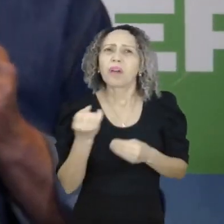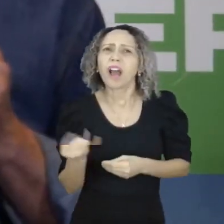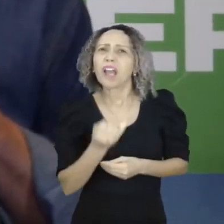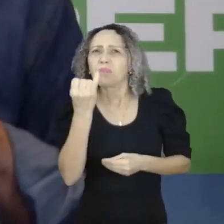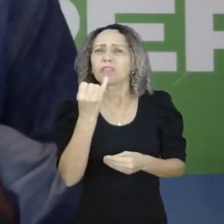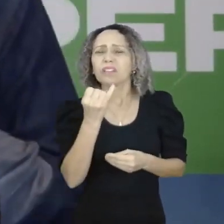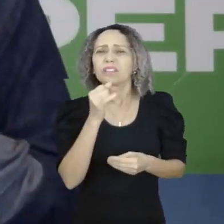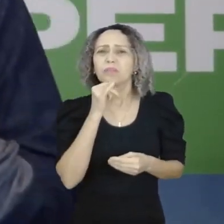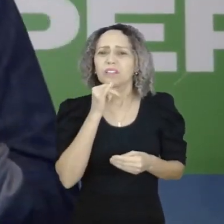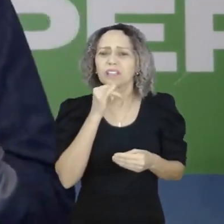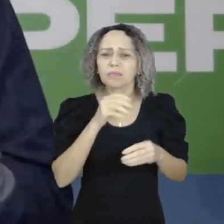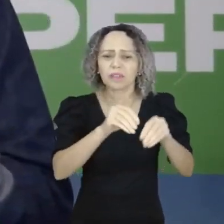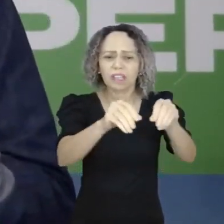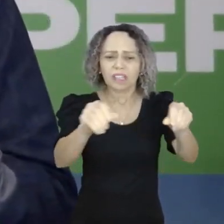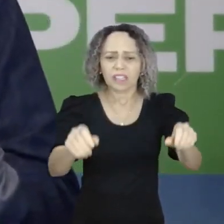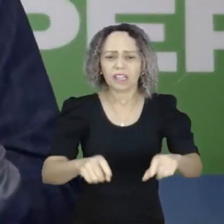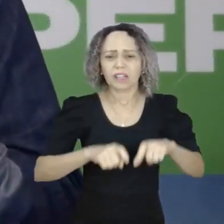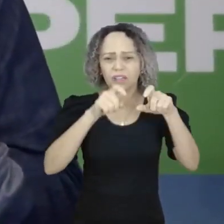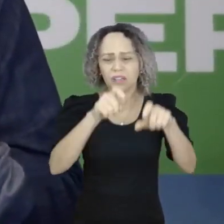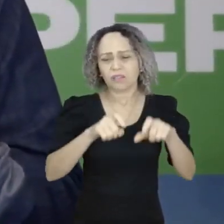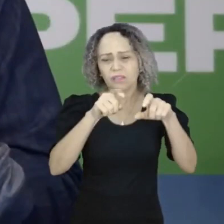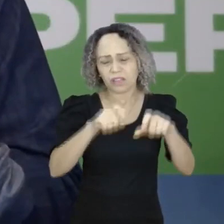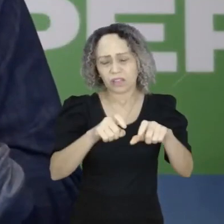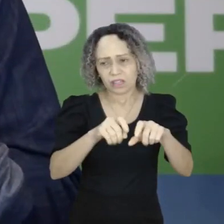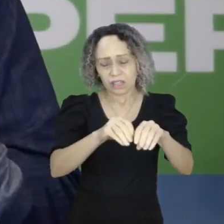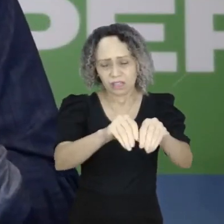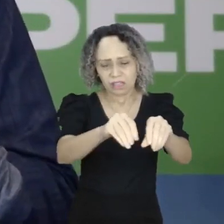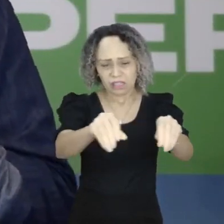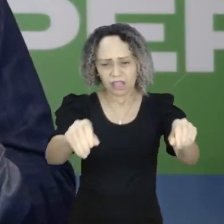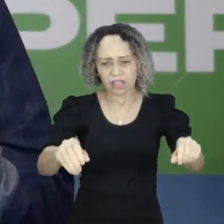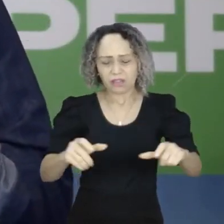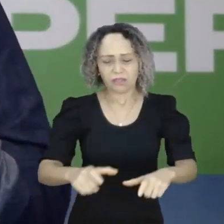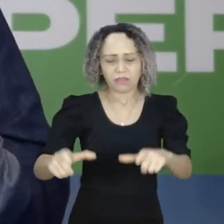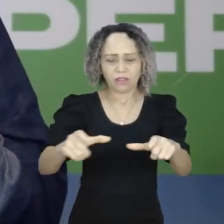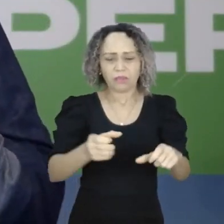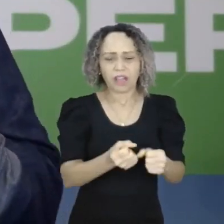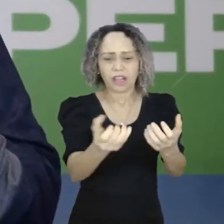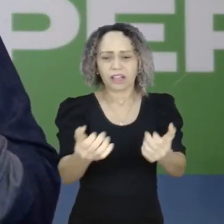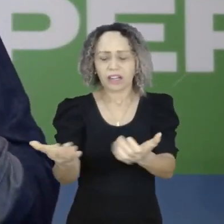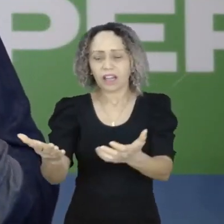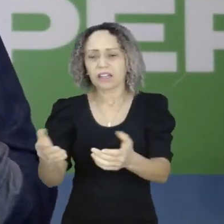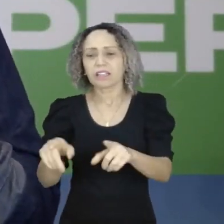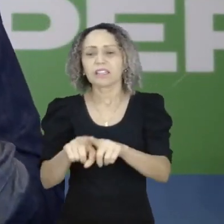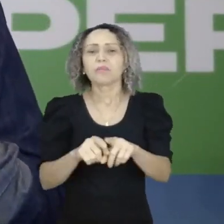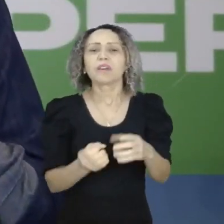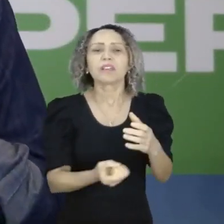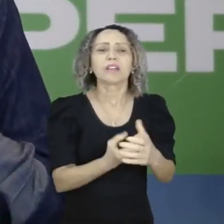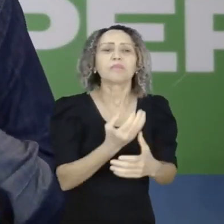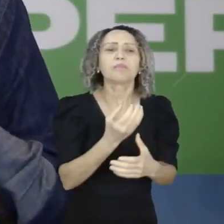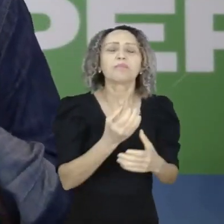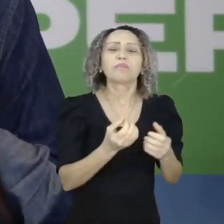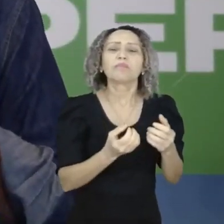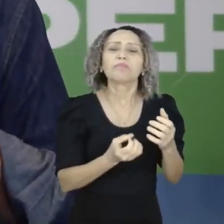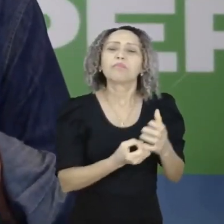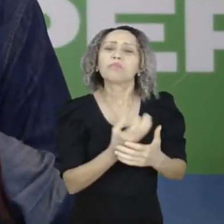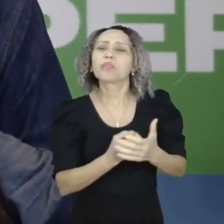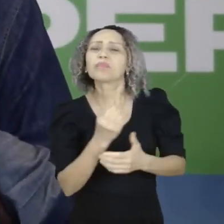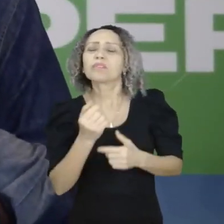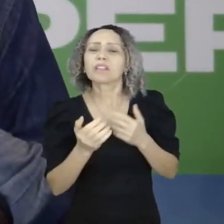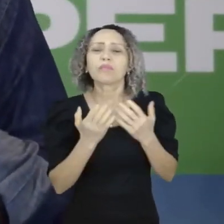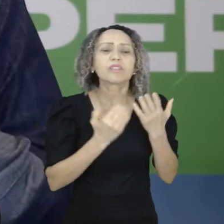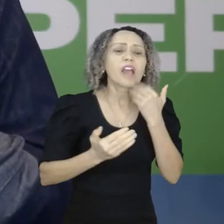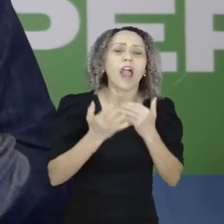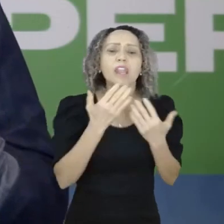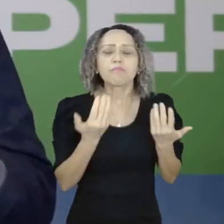agrária? Olha, primeiro, nós temos que entender que todo e qualquer país do